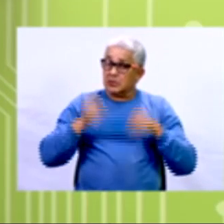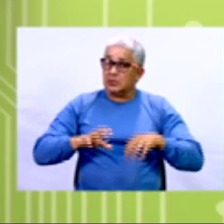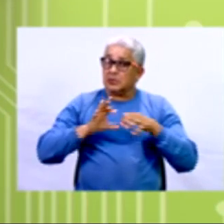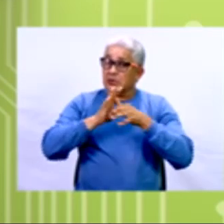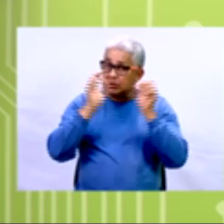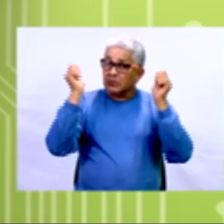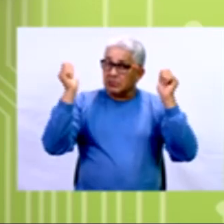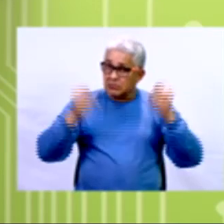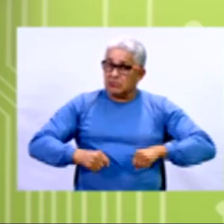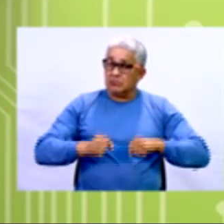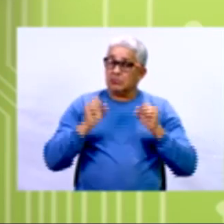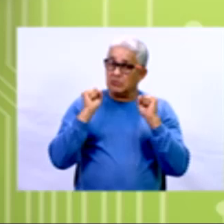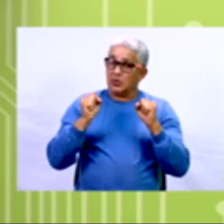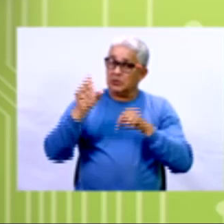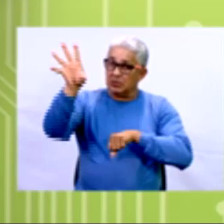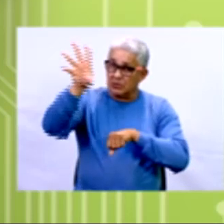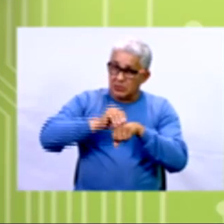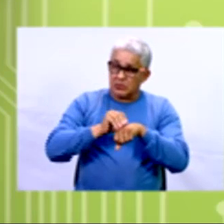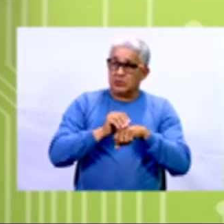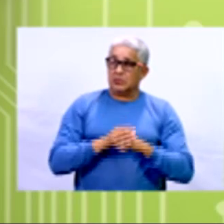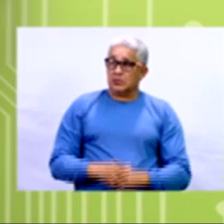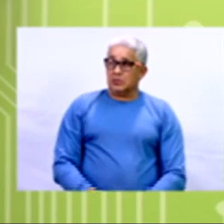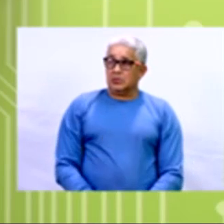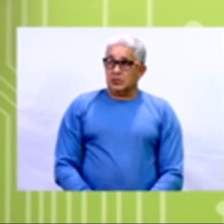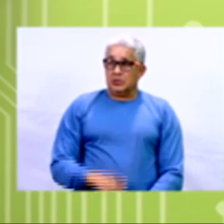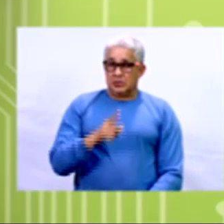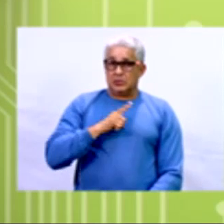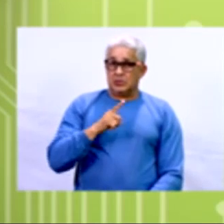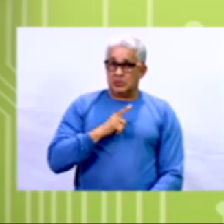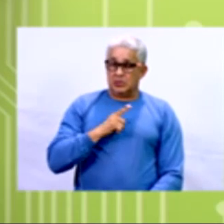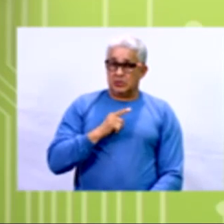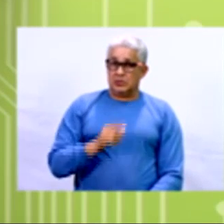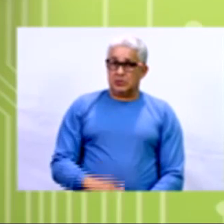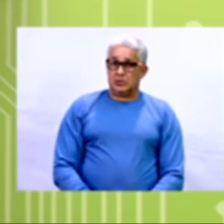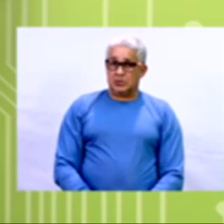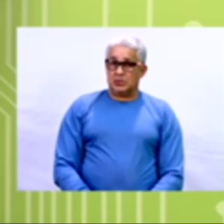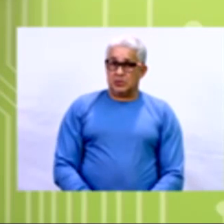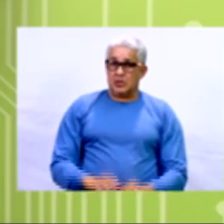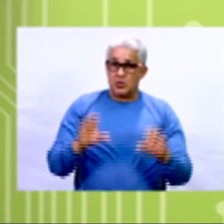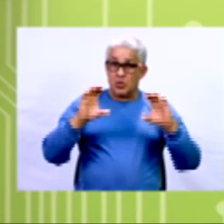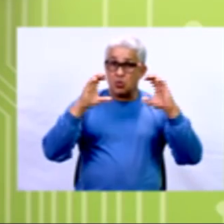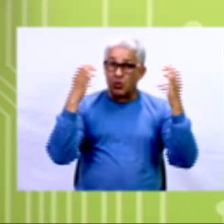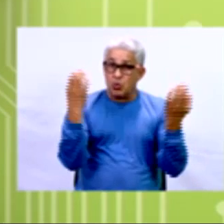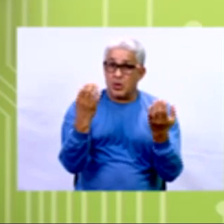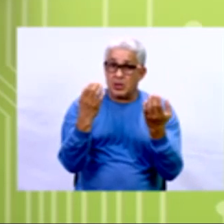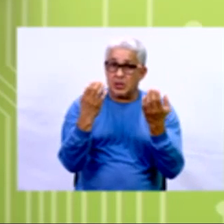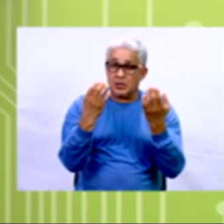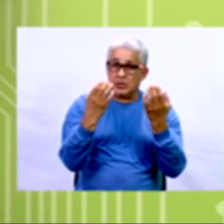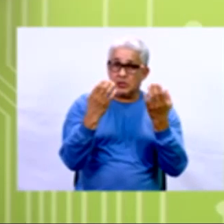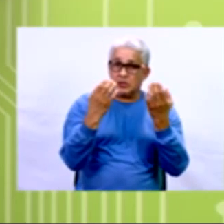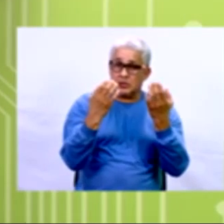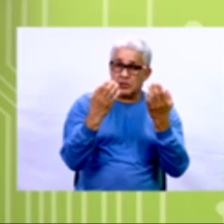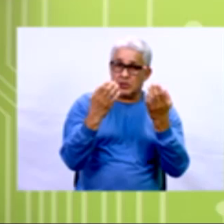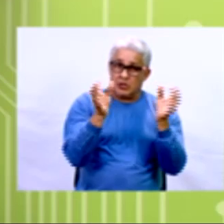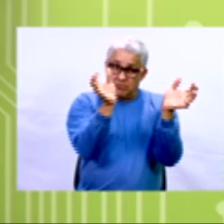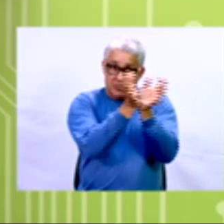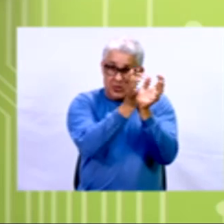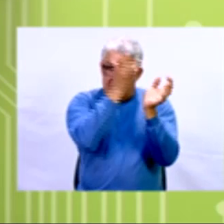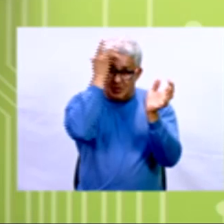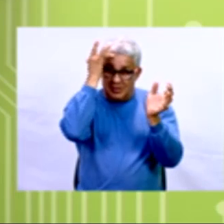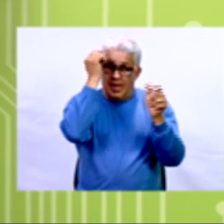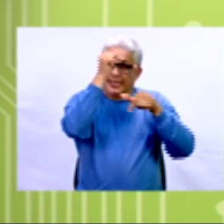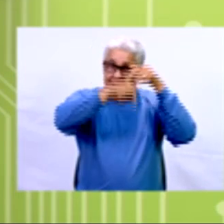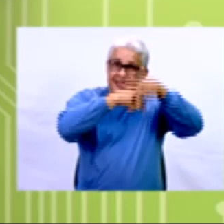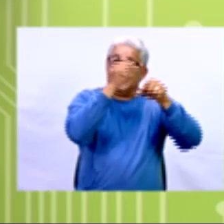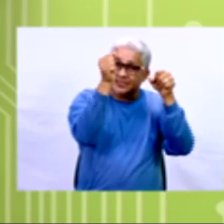livre. Por ele ser um software livre, ele tem uma comunidade de desenvolvimento. Então, é um grupo de pessoas que